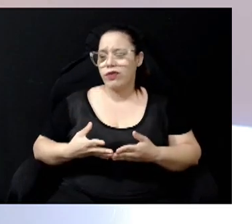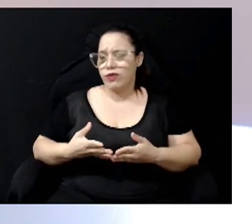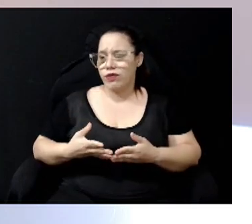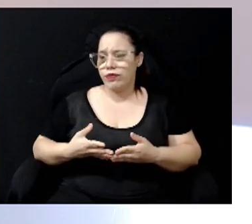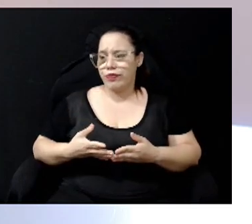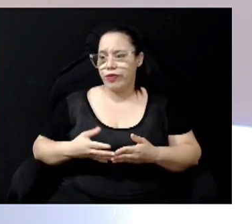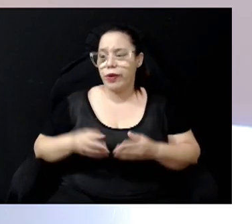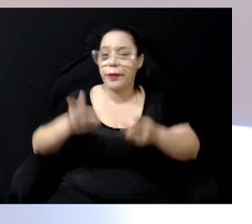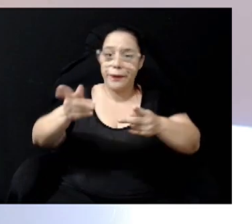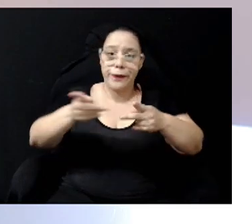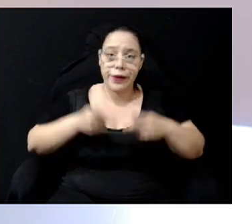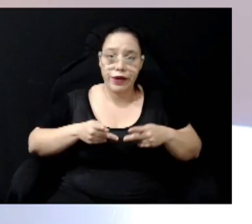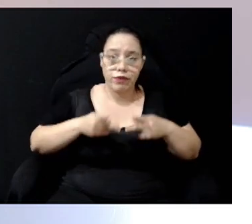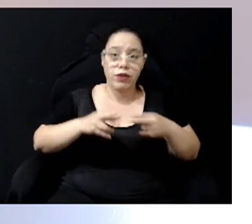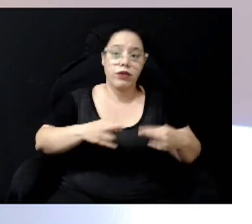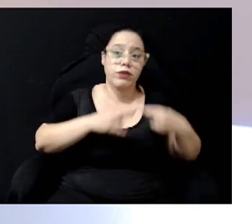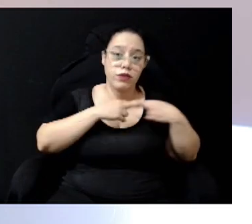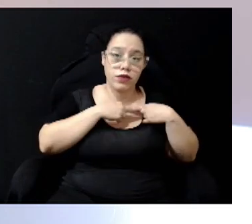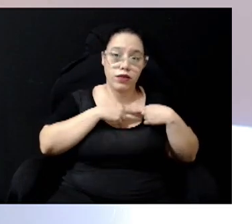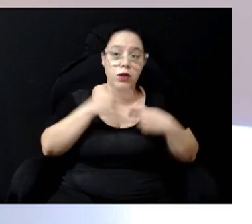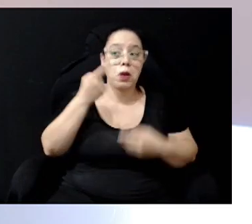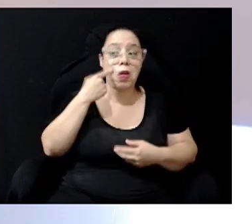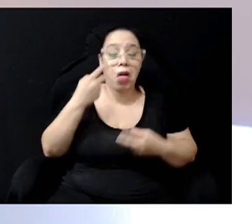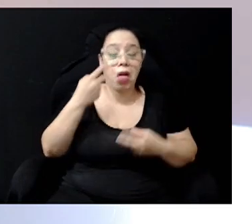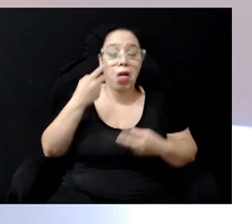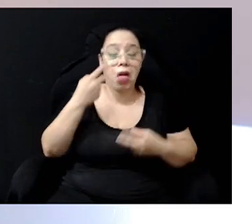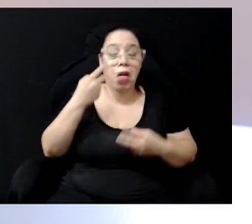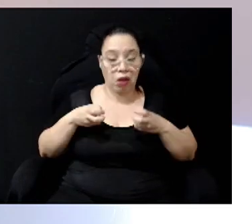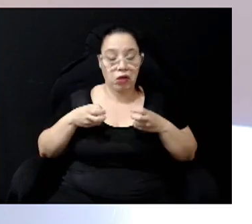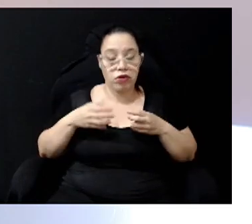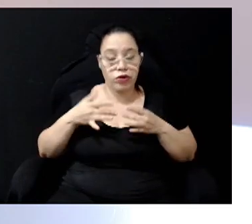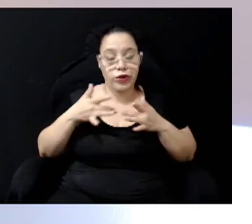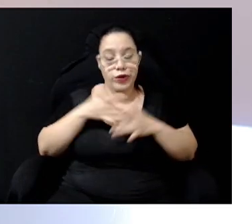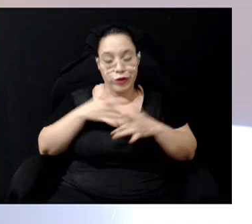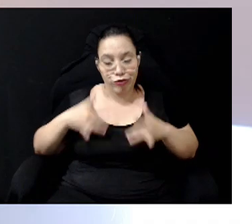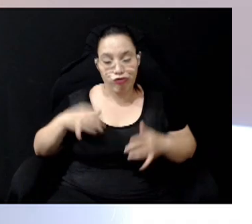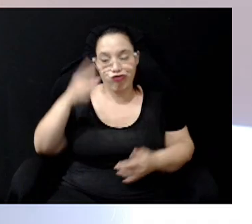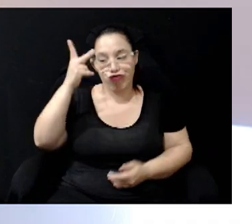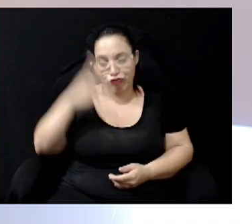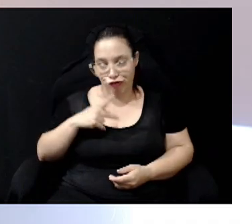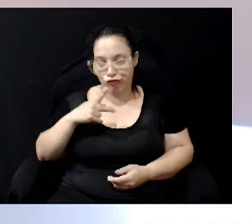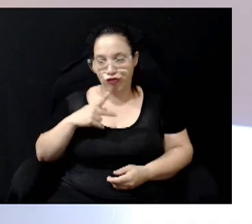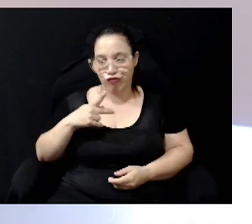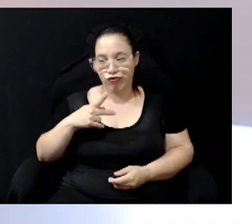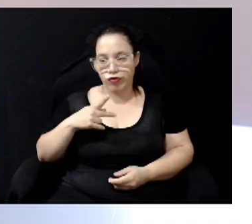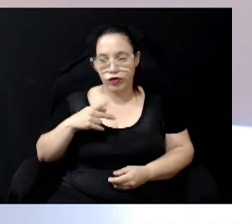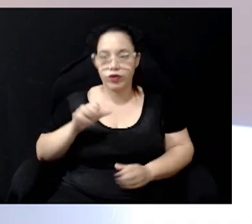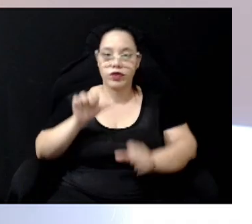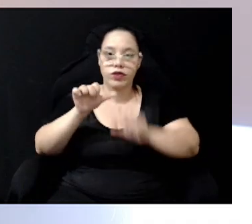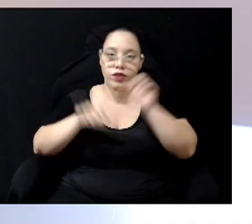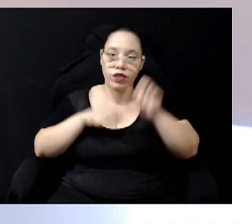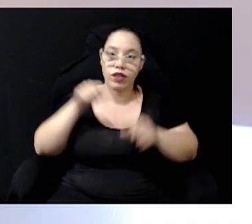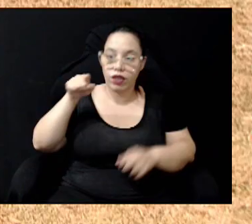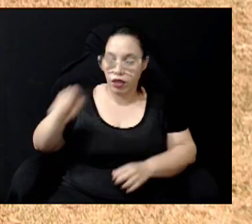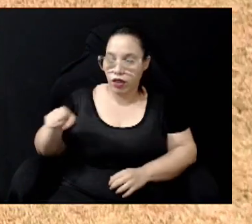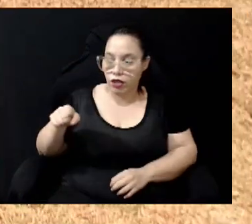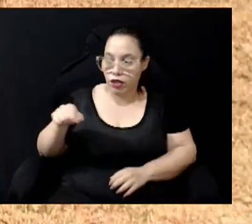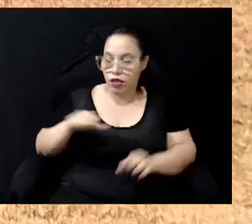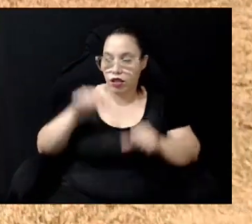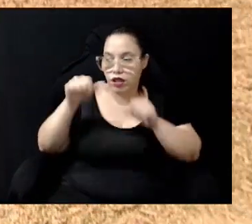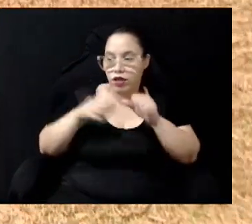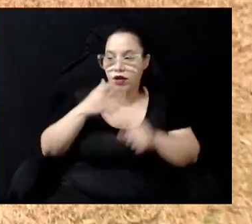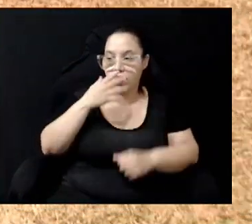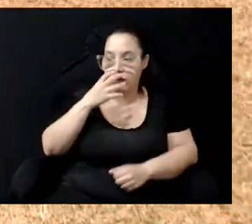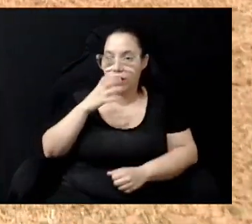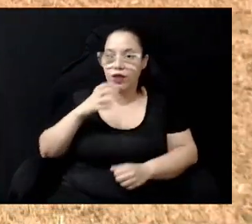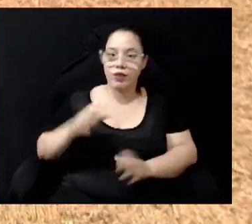maior responsabilidade para olhar para a própria saúde, para olhar para si mesmo, porque a partir da mudança nele, ele gera mudança também no animal.